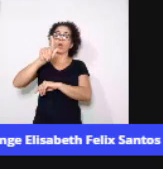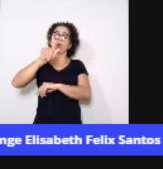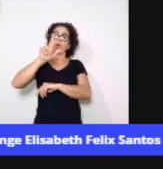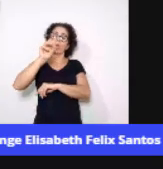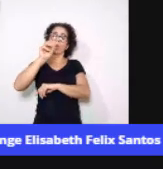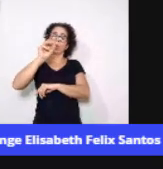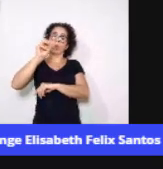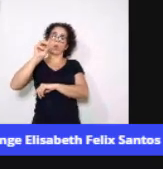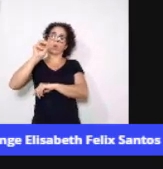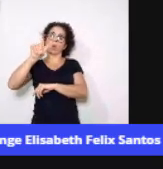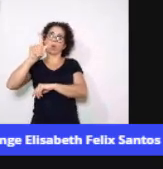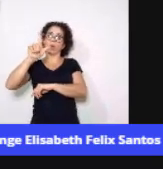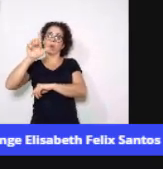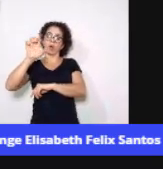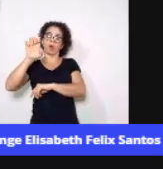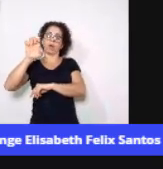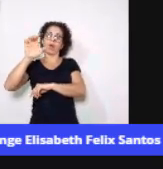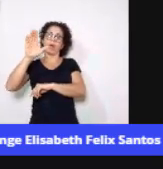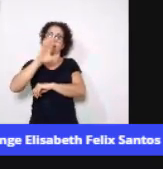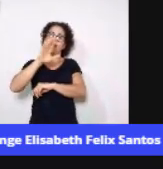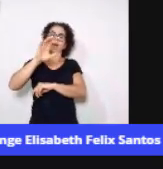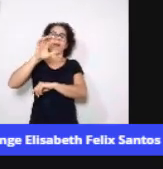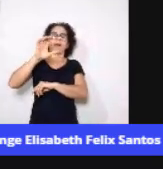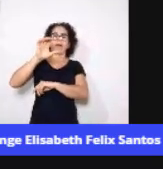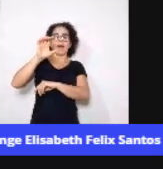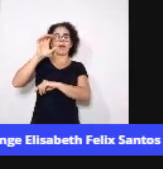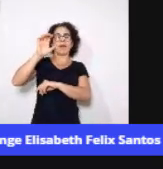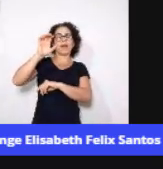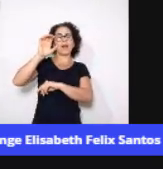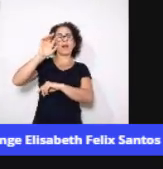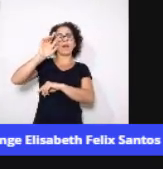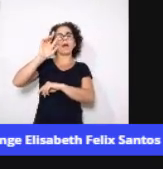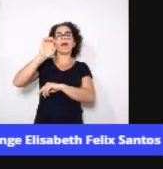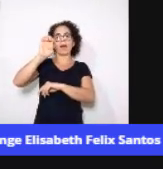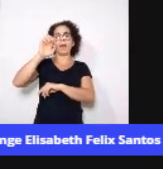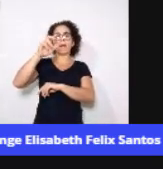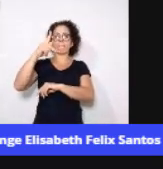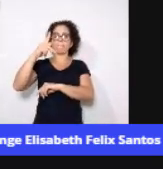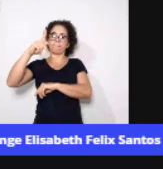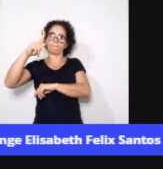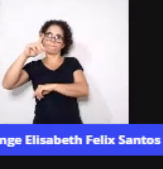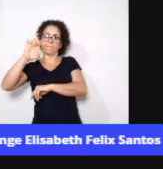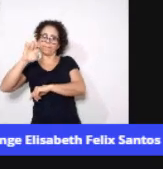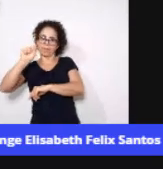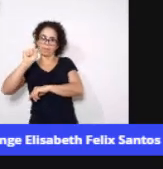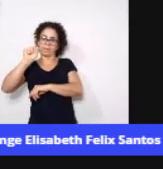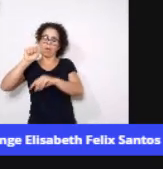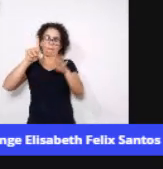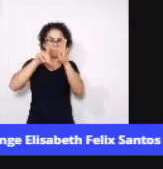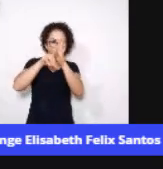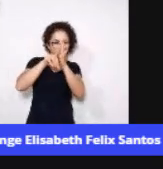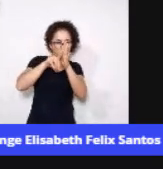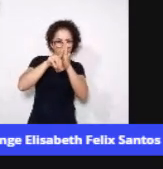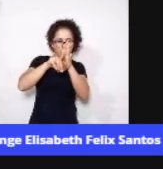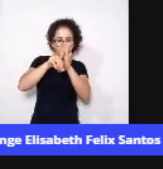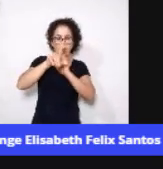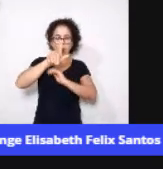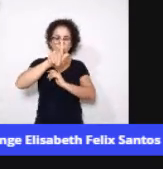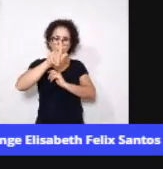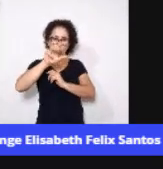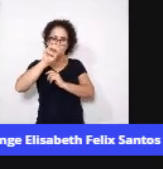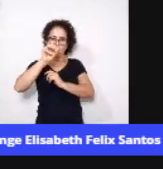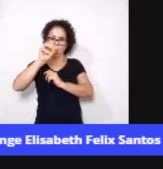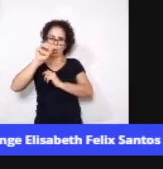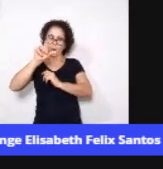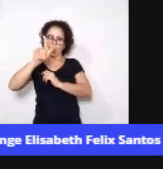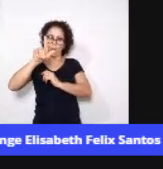No Google Apps, nós vamos procurar a ferramenta Google Sala de Aula. Isso quando nós estamos utilizando